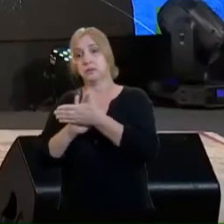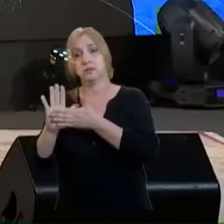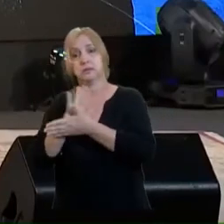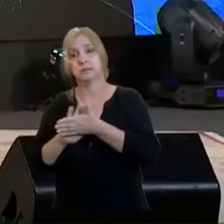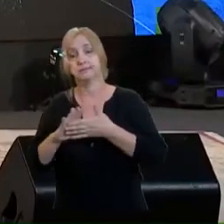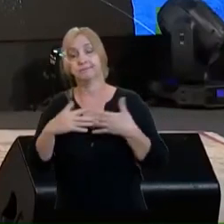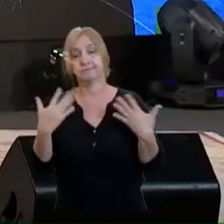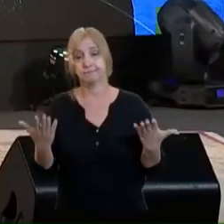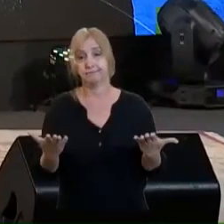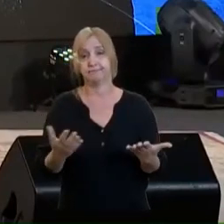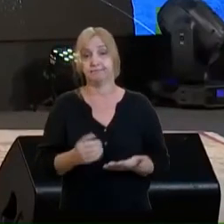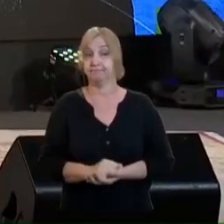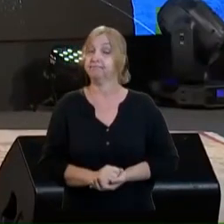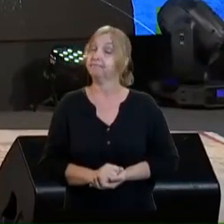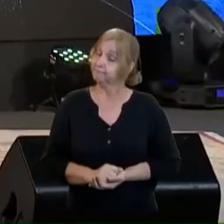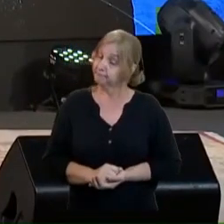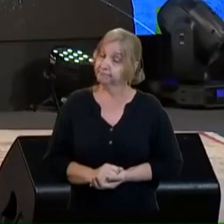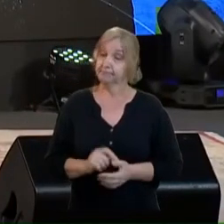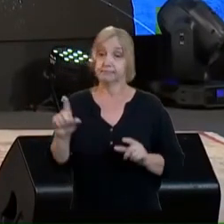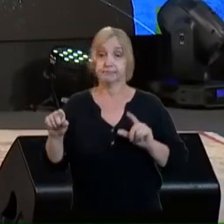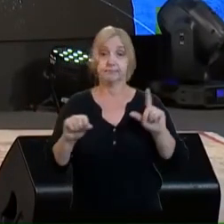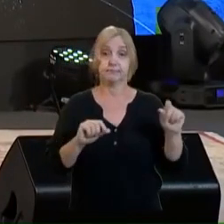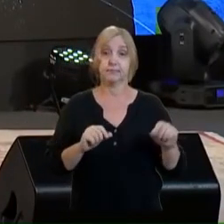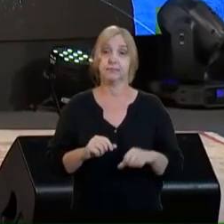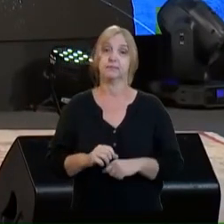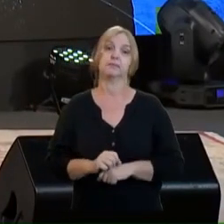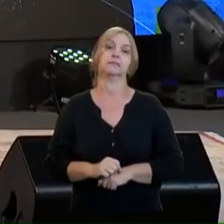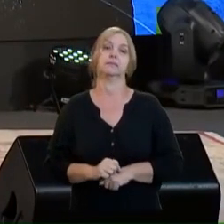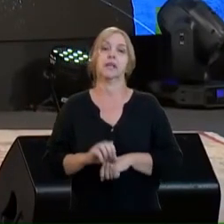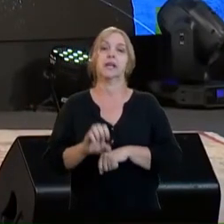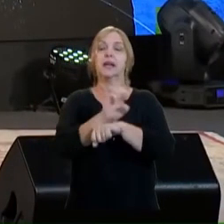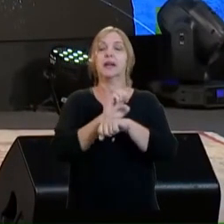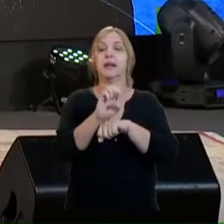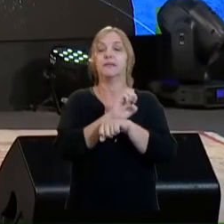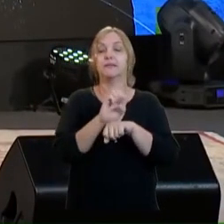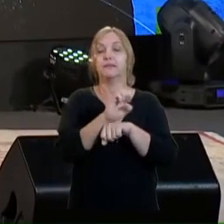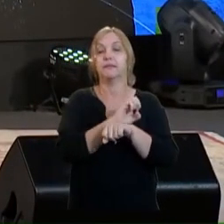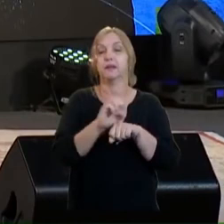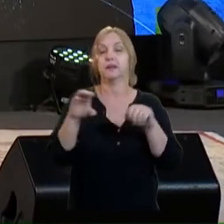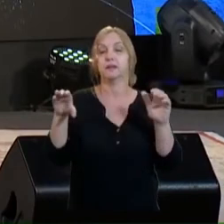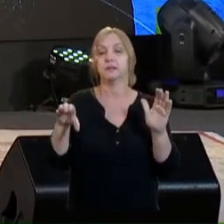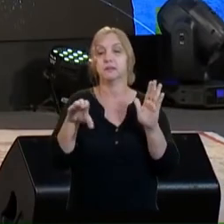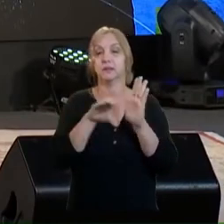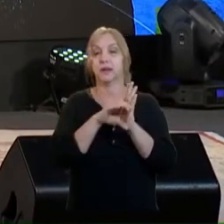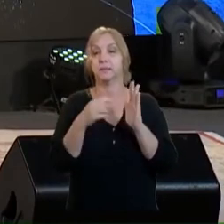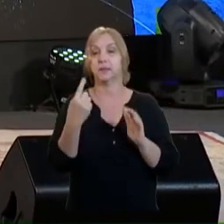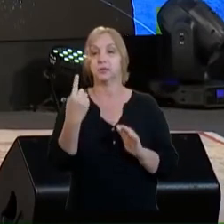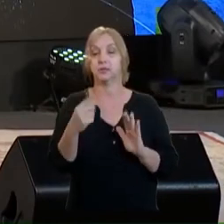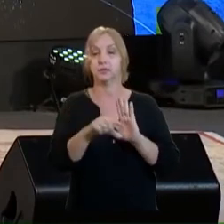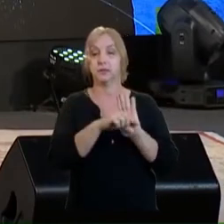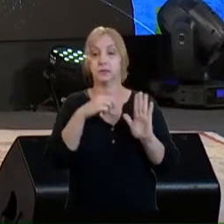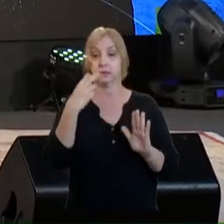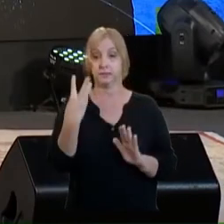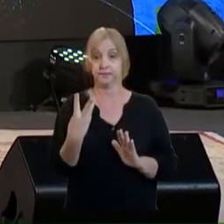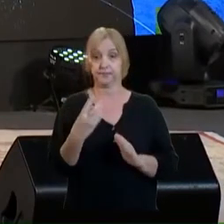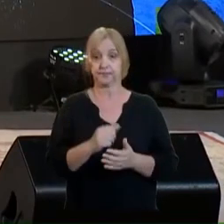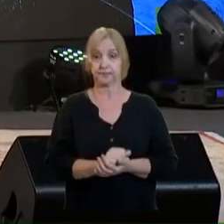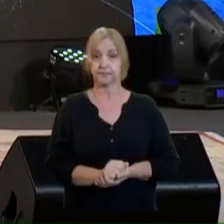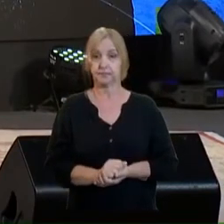Olha aqui em Efésios, capítulo 1, o versículo de número 3. Efésios 1, 3 diz